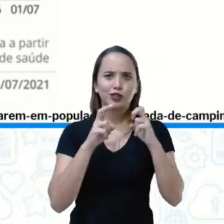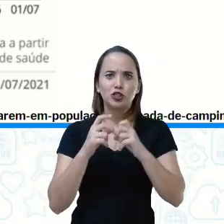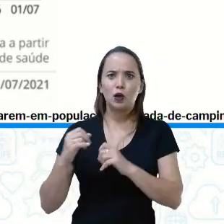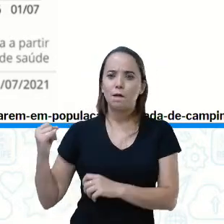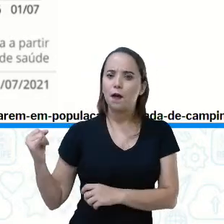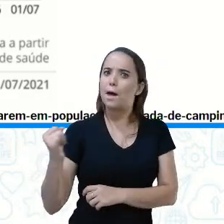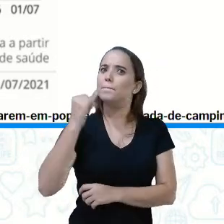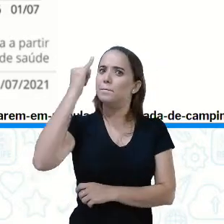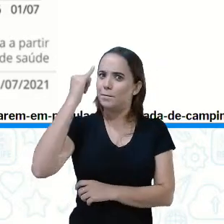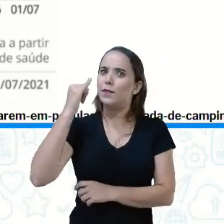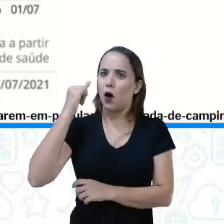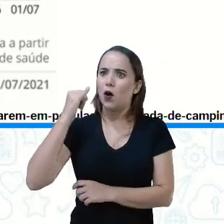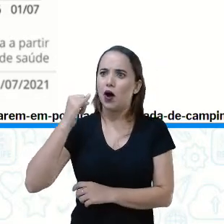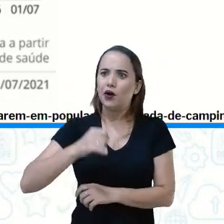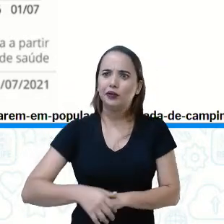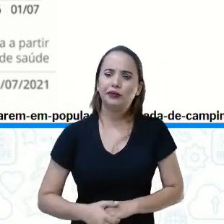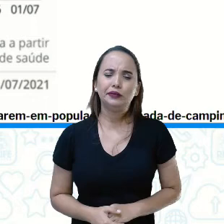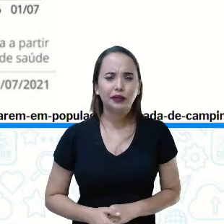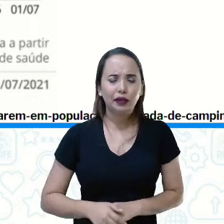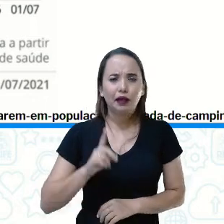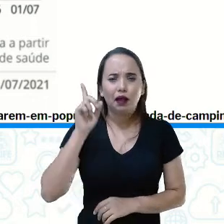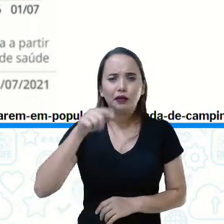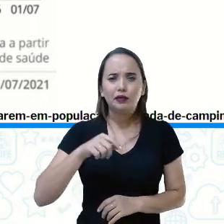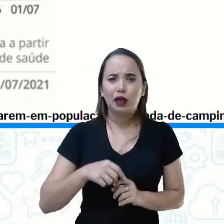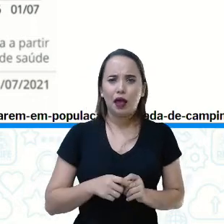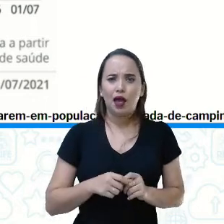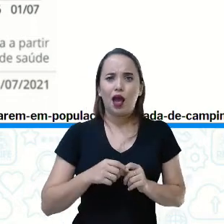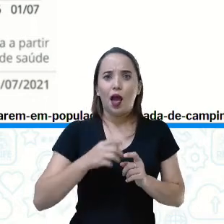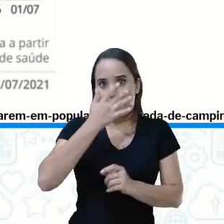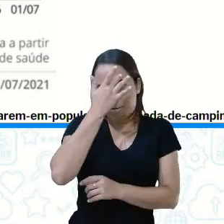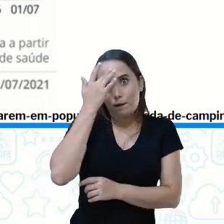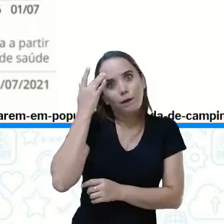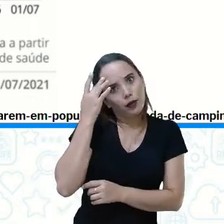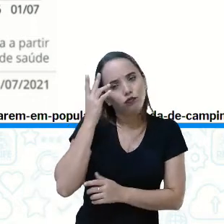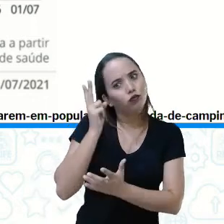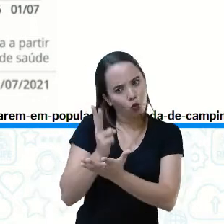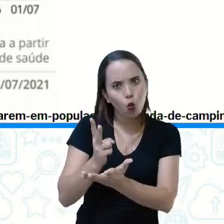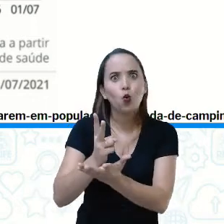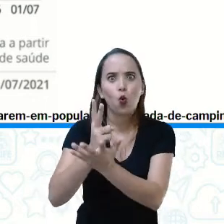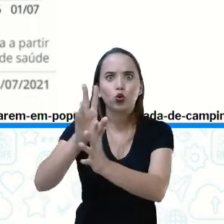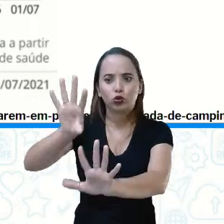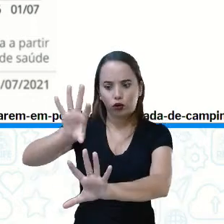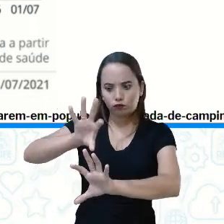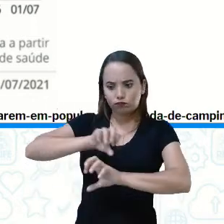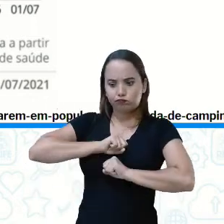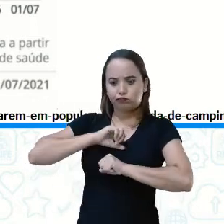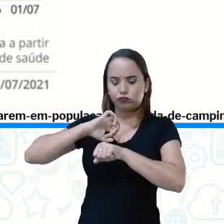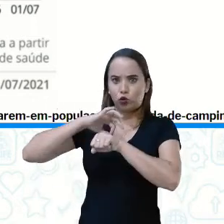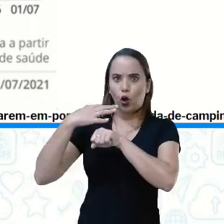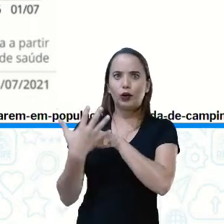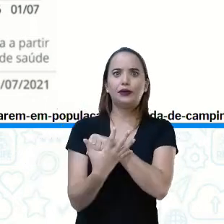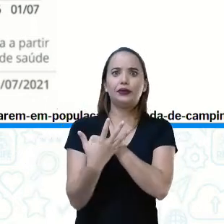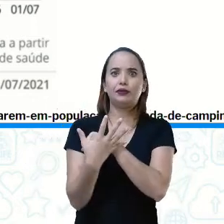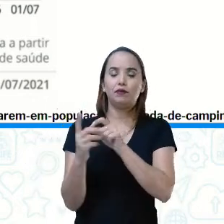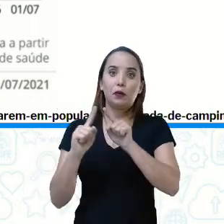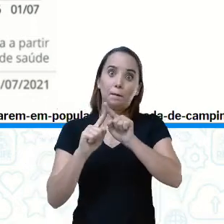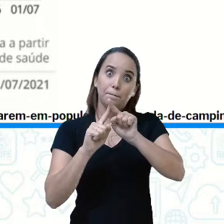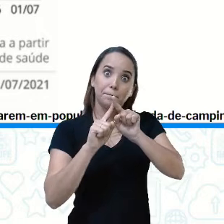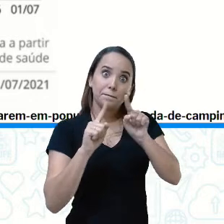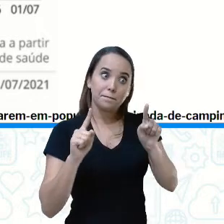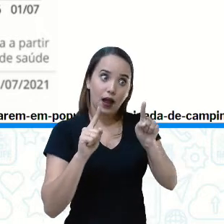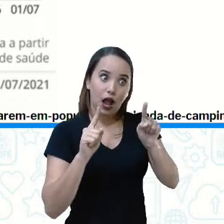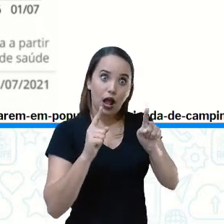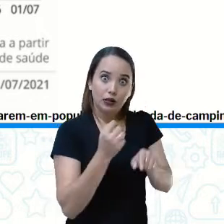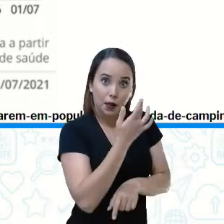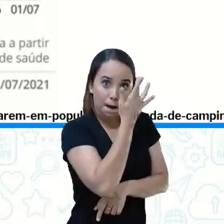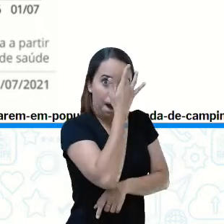média morte de mortes no Brasil. As pessoas continuam pegando, porém a mortalidade diminui